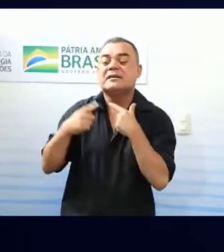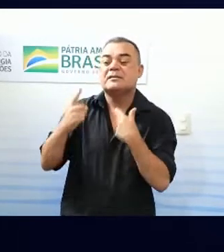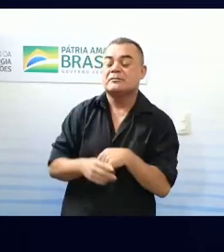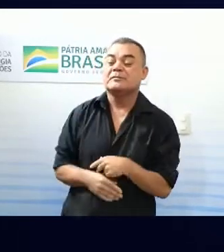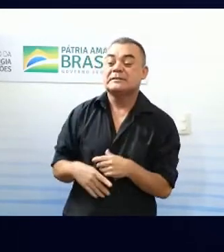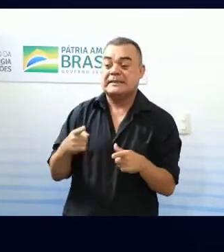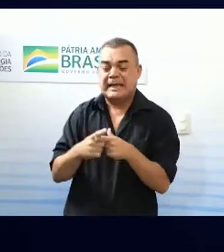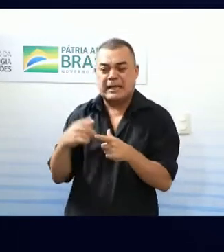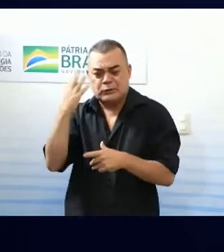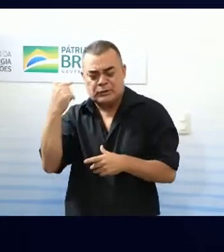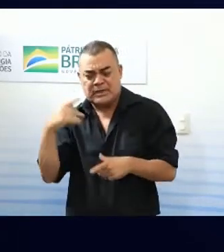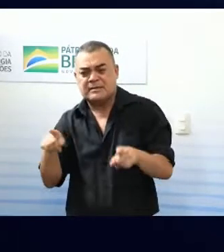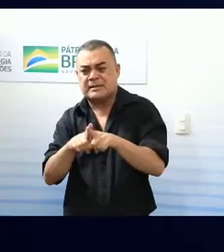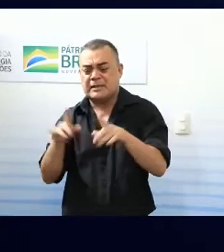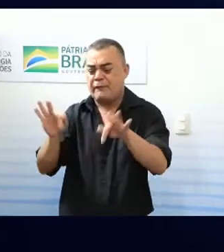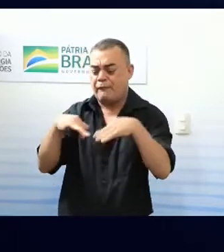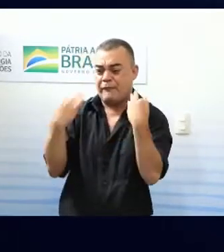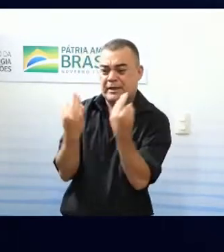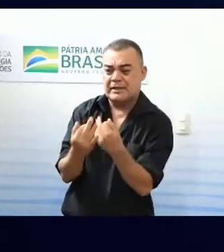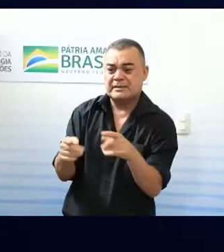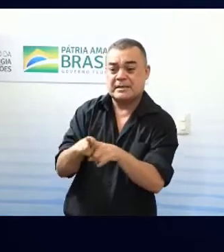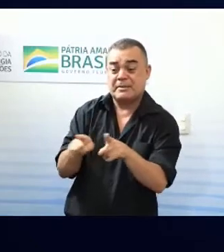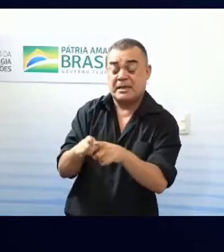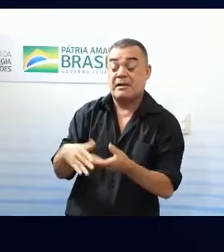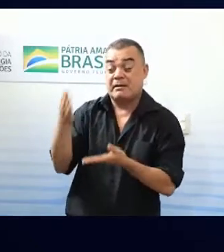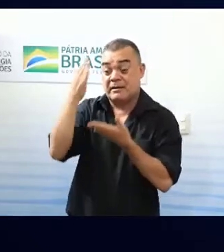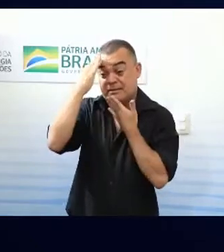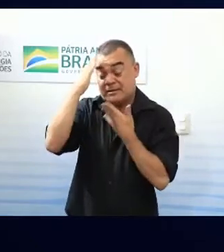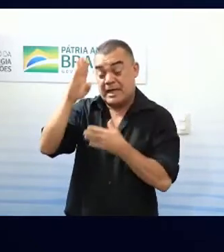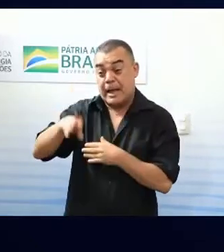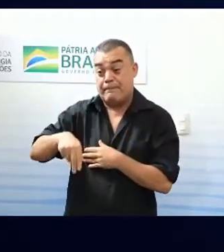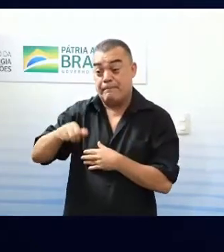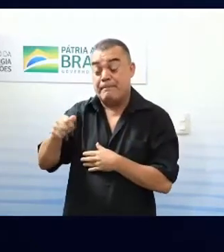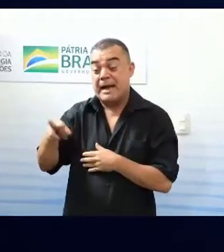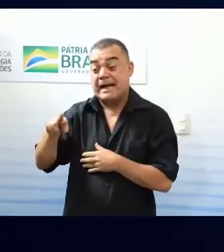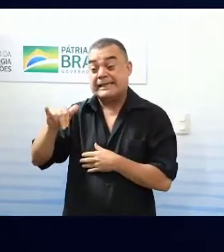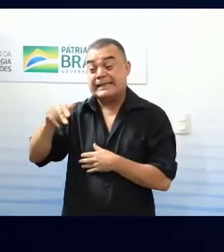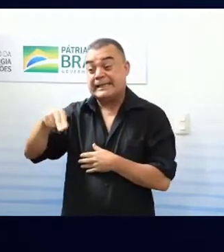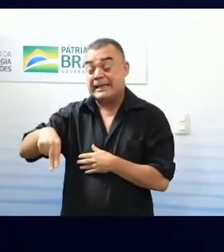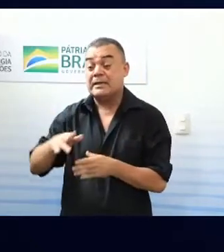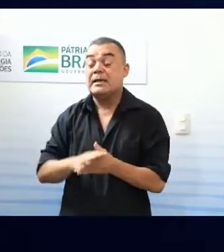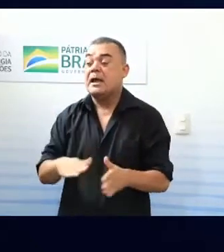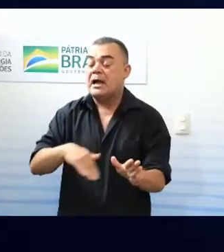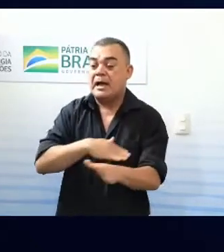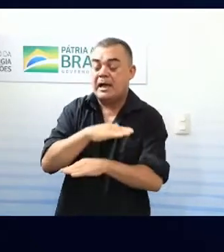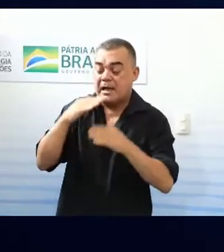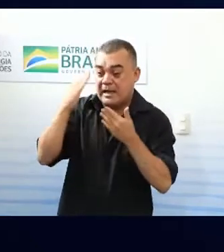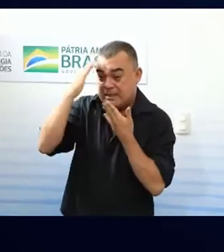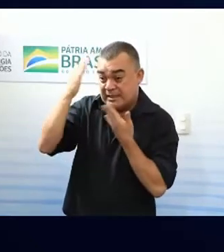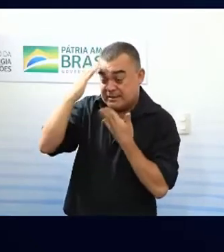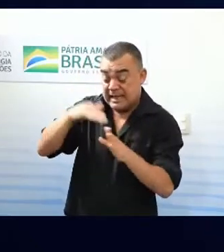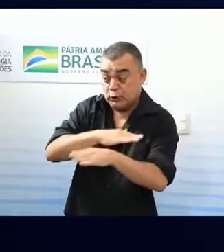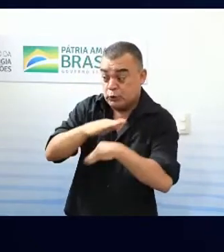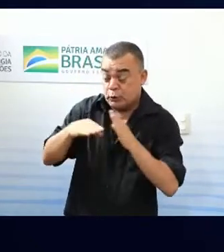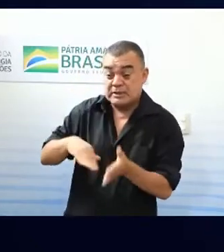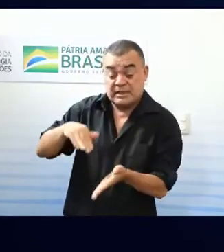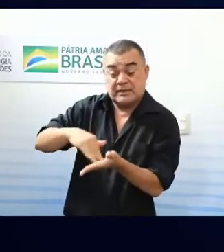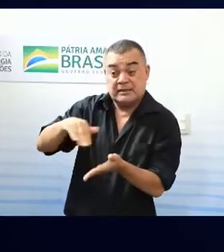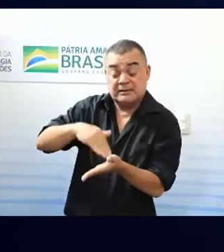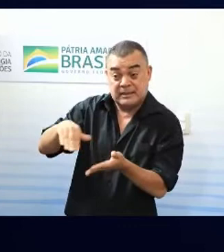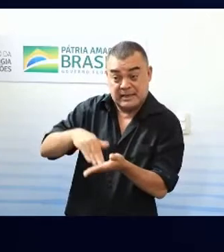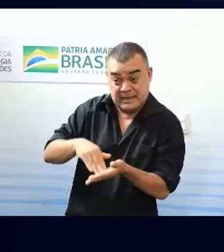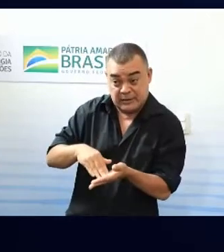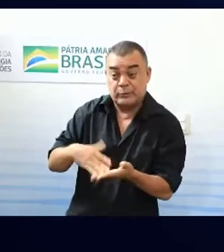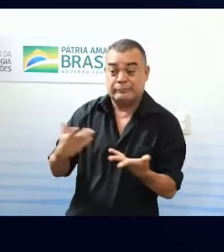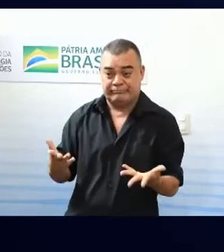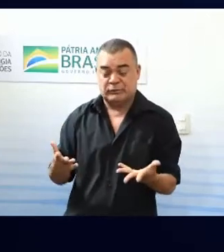agradecer a Marina, que aqui com a gente também, sua esposa. Agradecer a todos os secretários e pedir para os secretários trabalharem e apoiarem, não só os